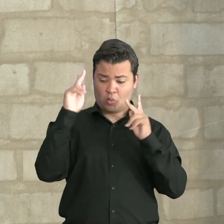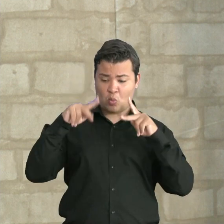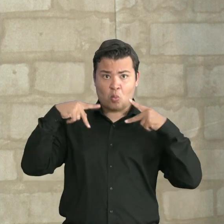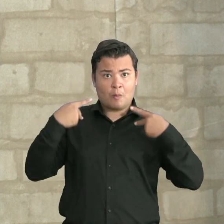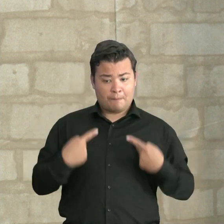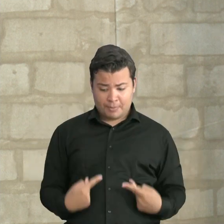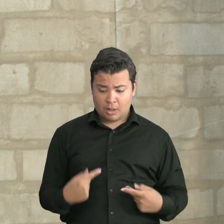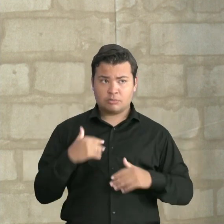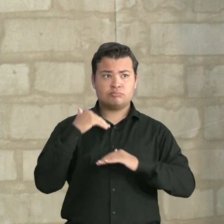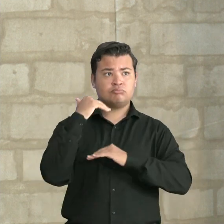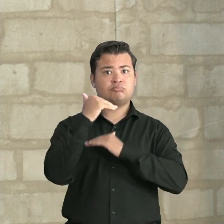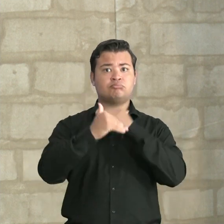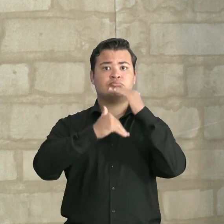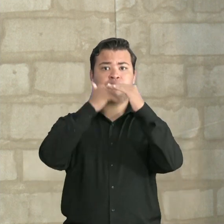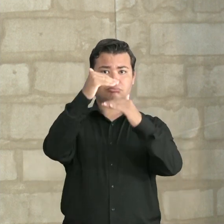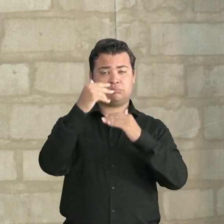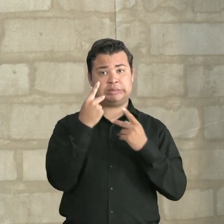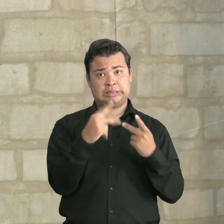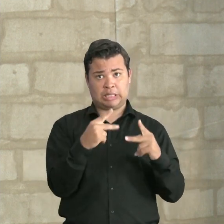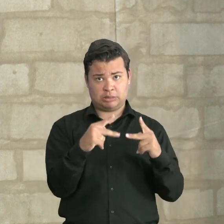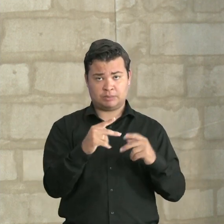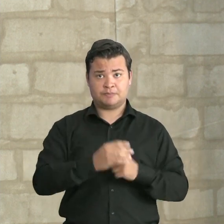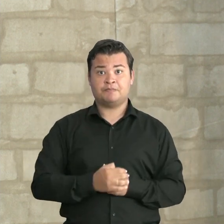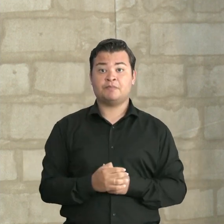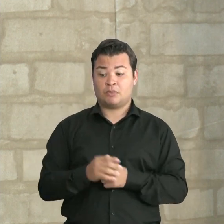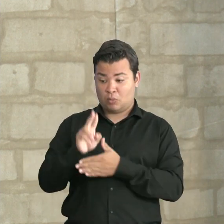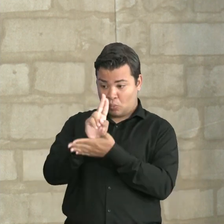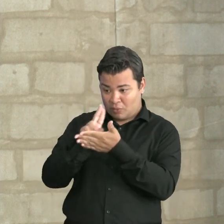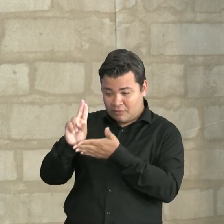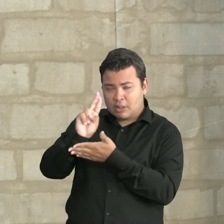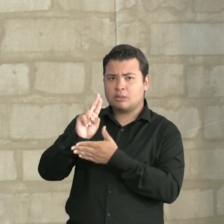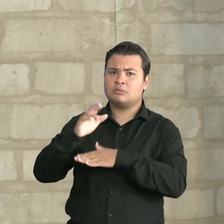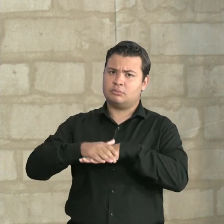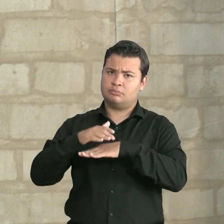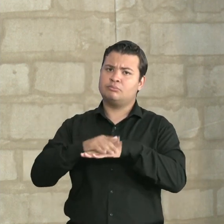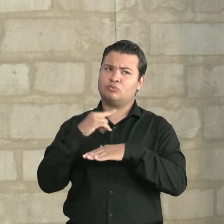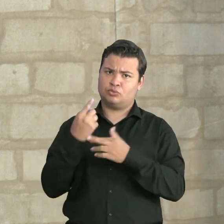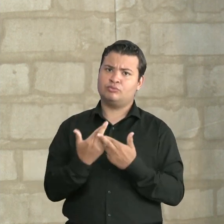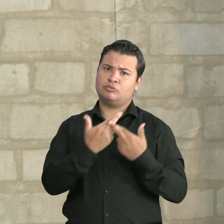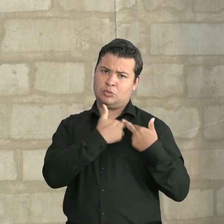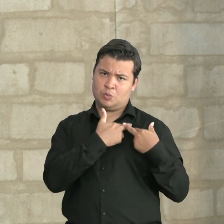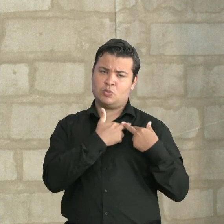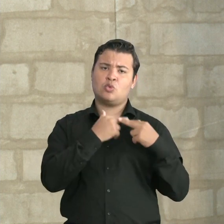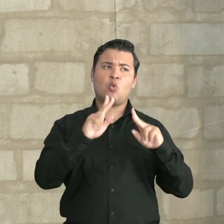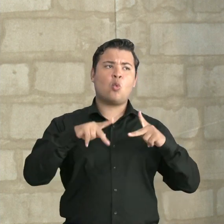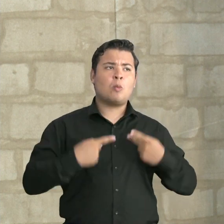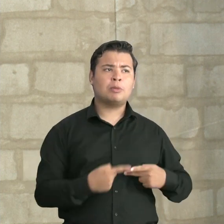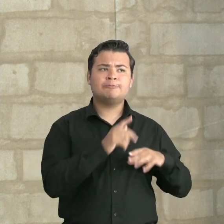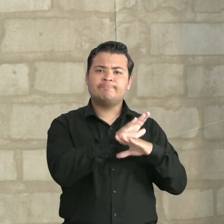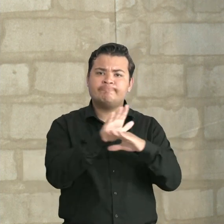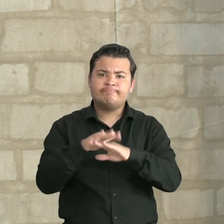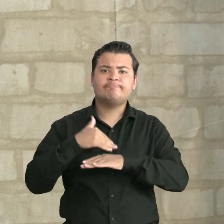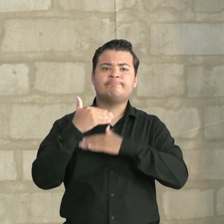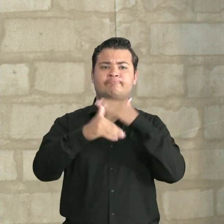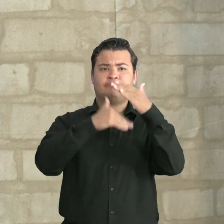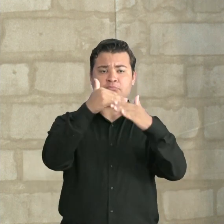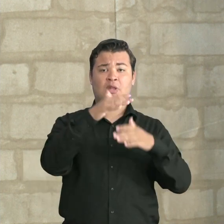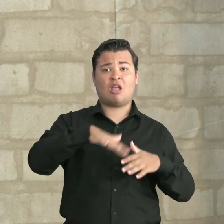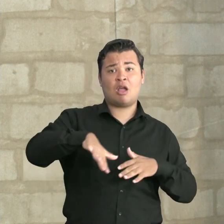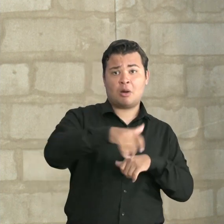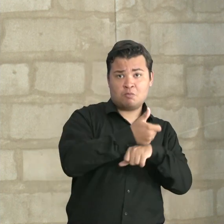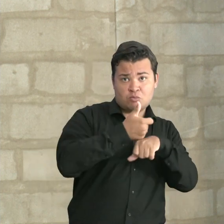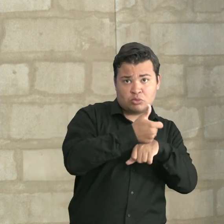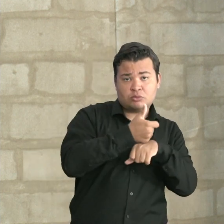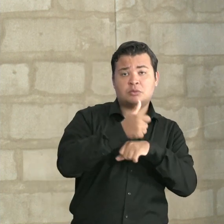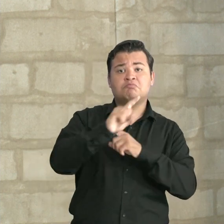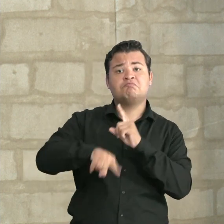ser humano, dessa formação. E na universidade, esse é papel nosso, formar o ser humano, não só profissionalmente, mas